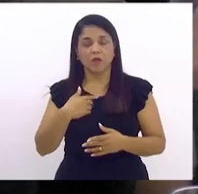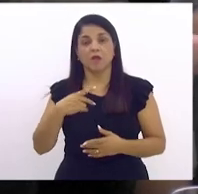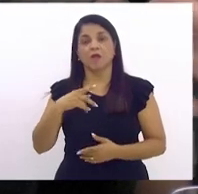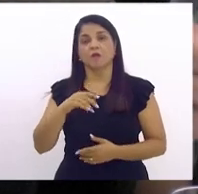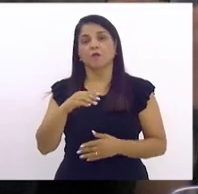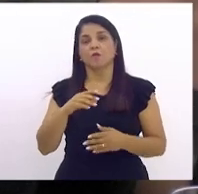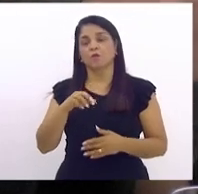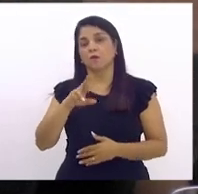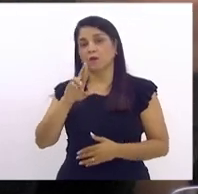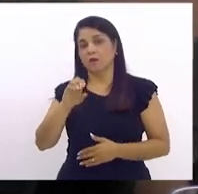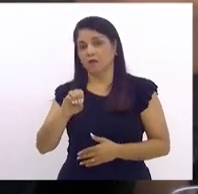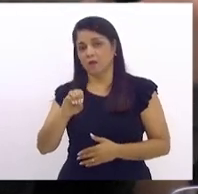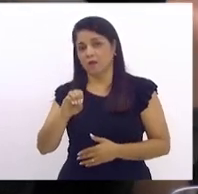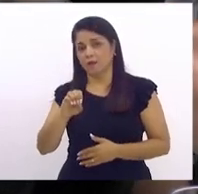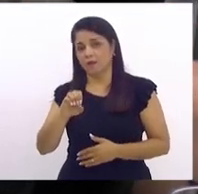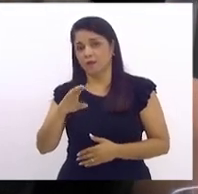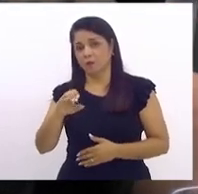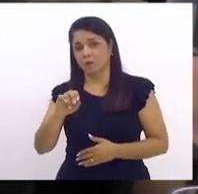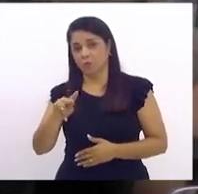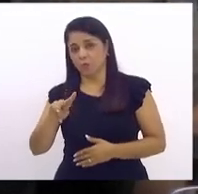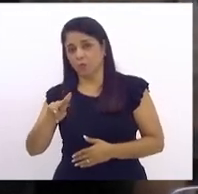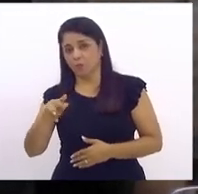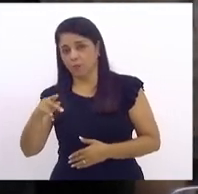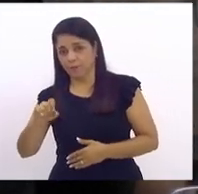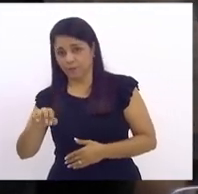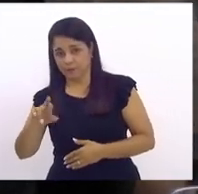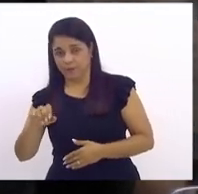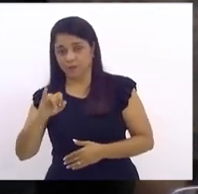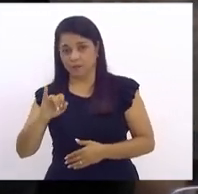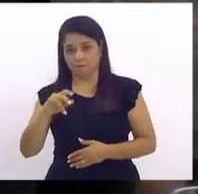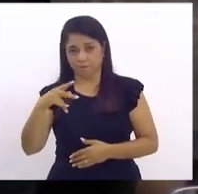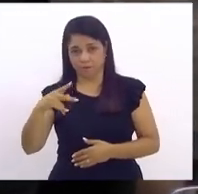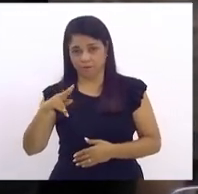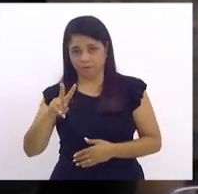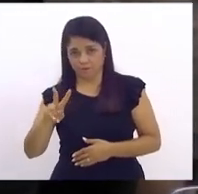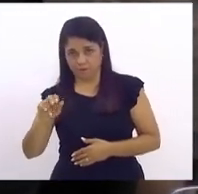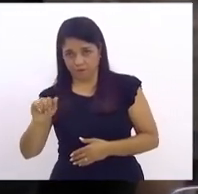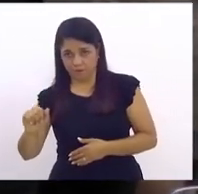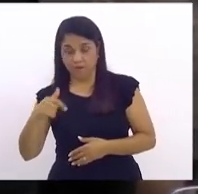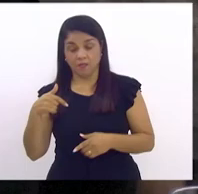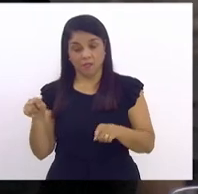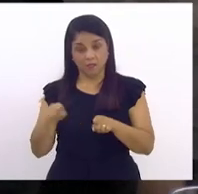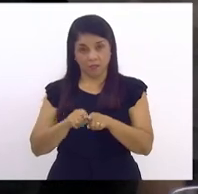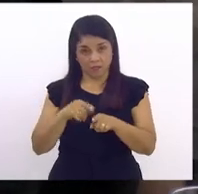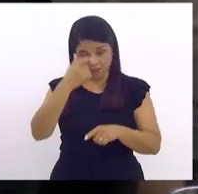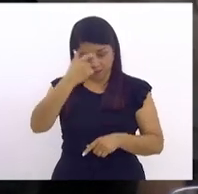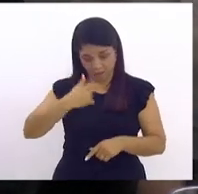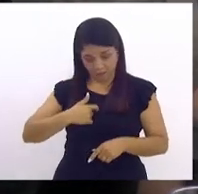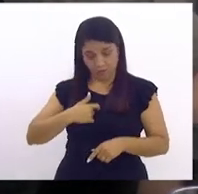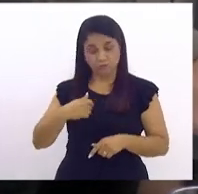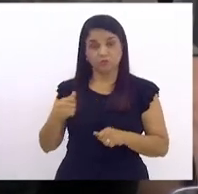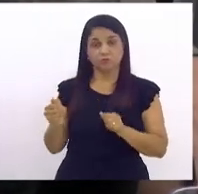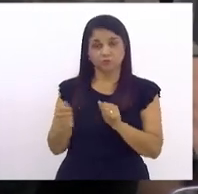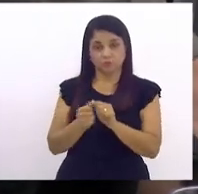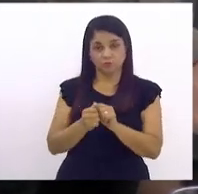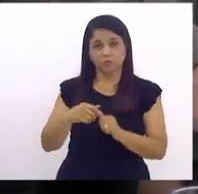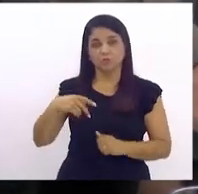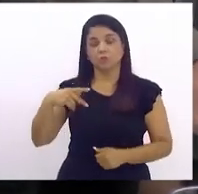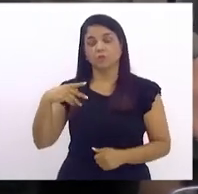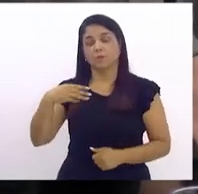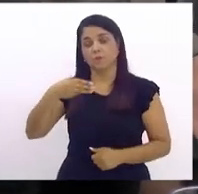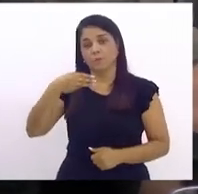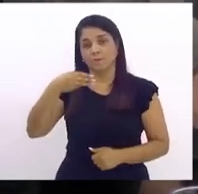IPVA. E o projeto também, o autor era eu, Márcio Pacheco e